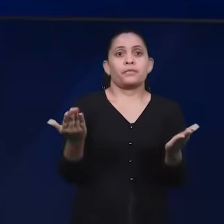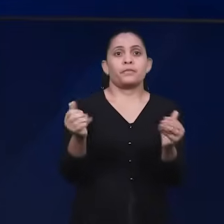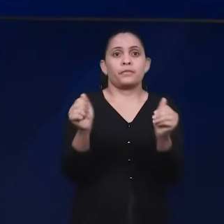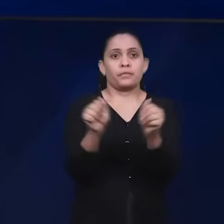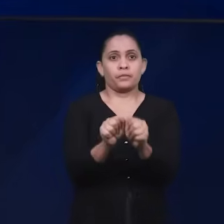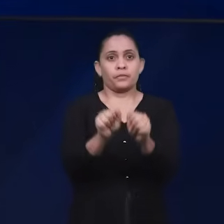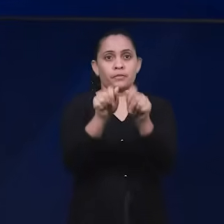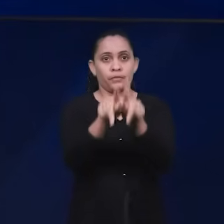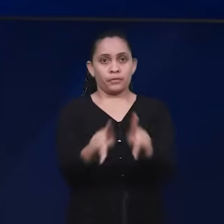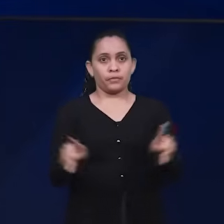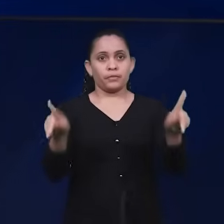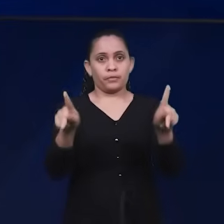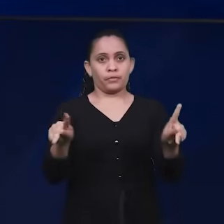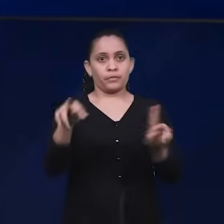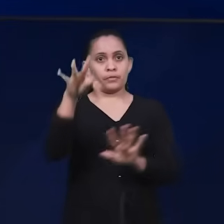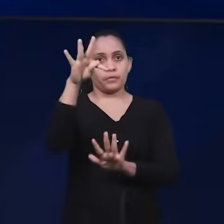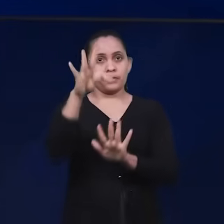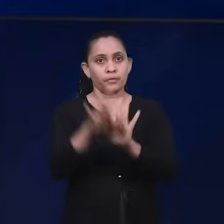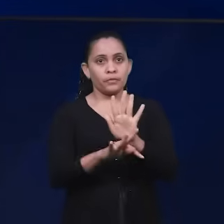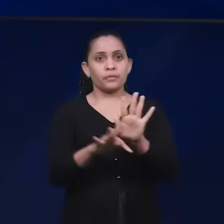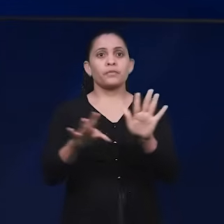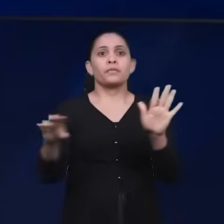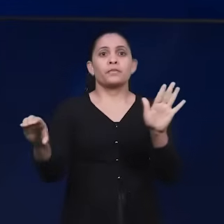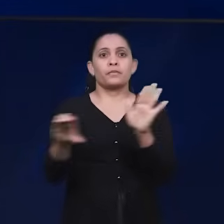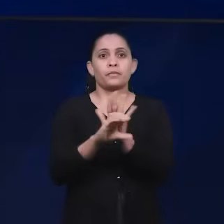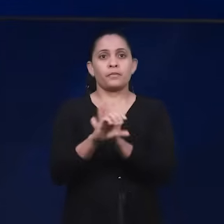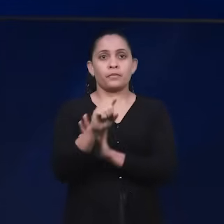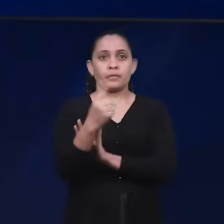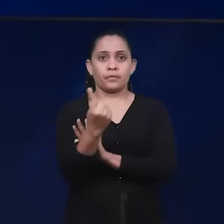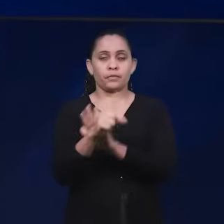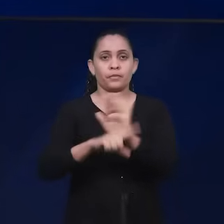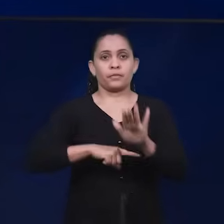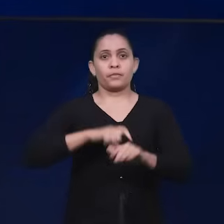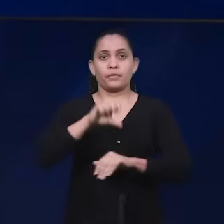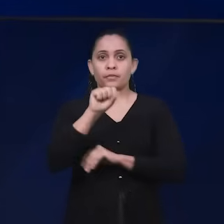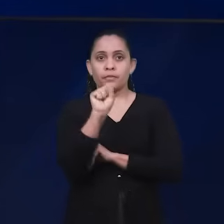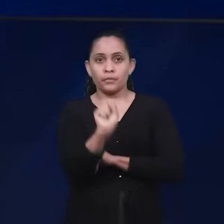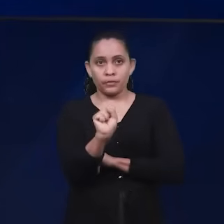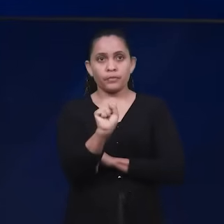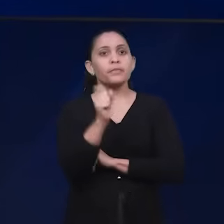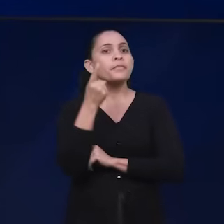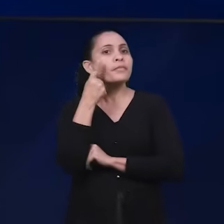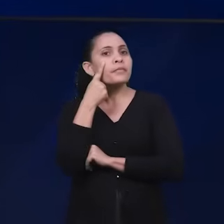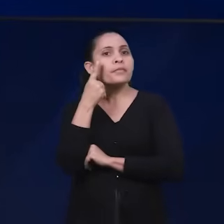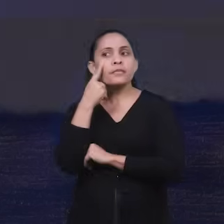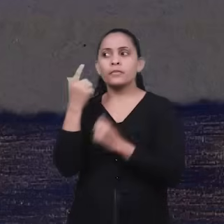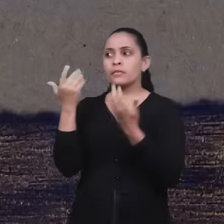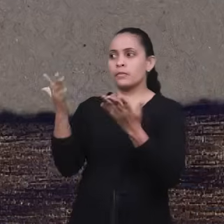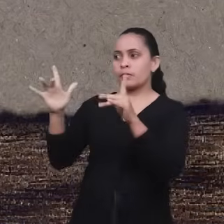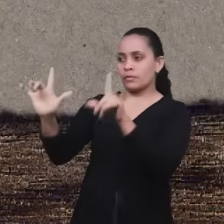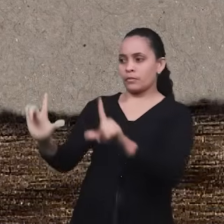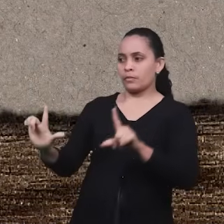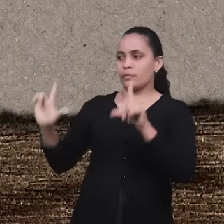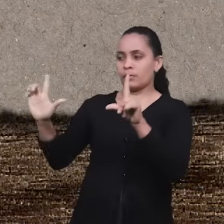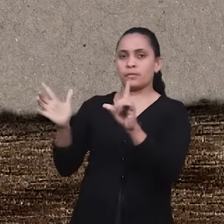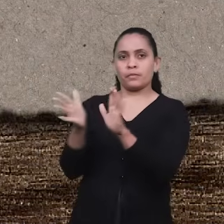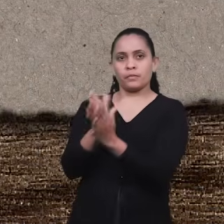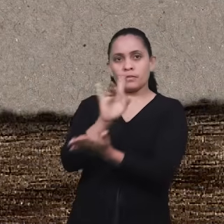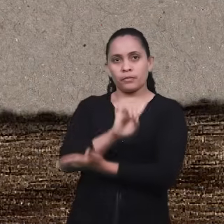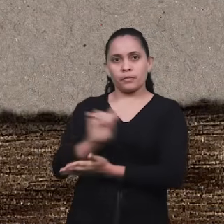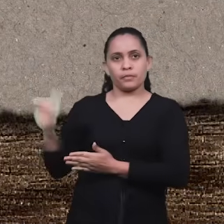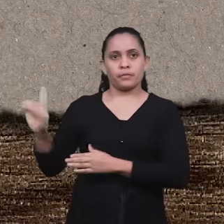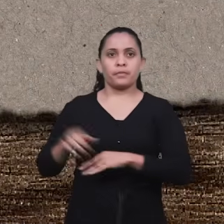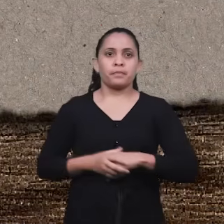de Apocalipse, capítulo 1, versículo 8. Vejam então o que diz a palavra de Deus.